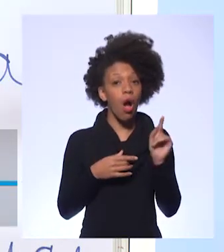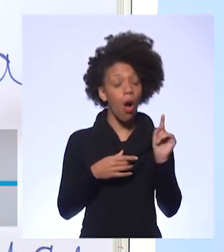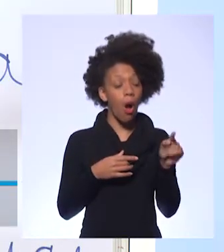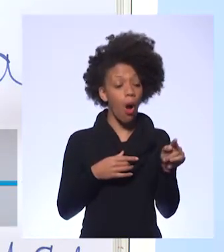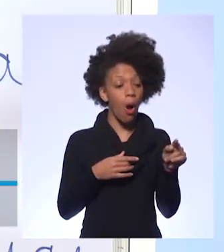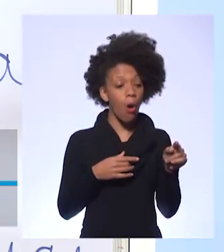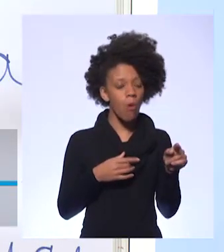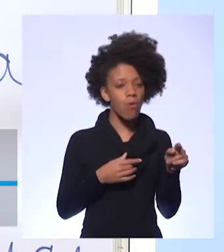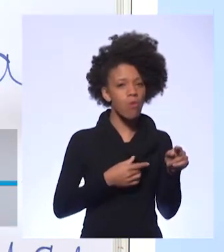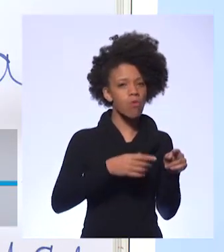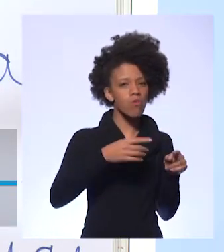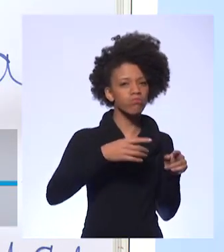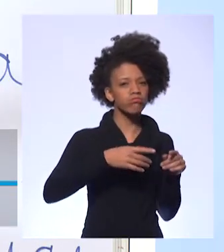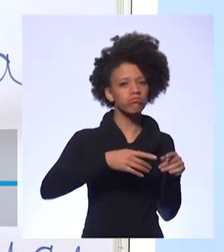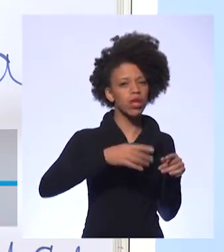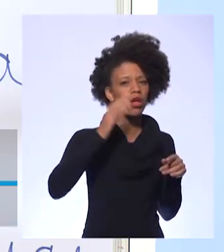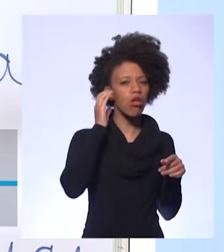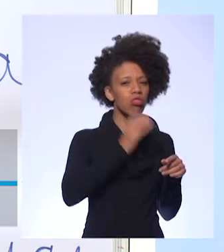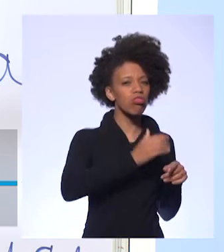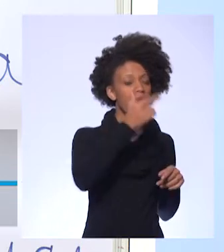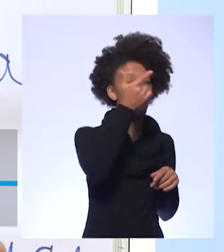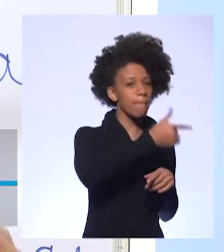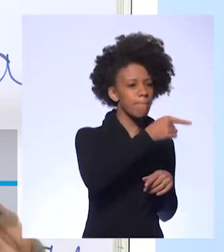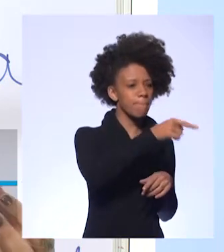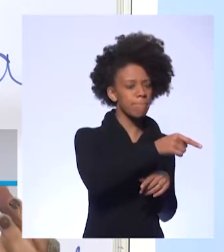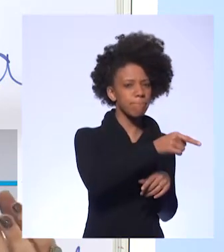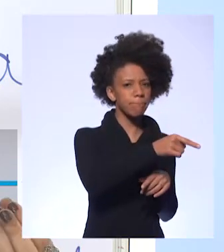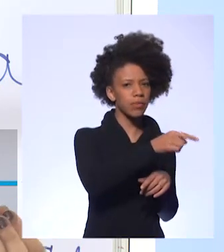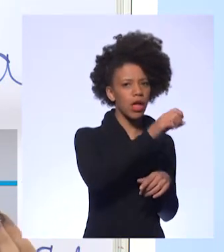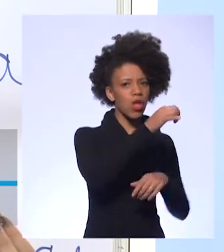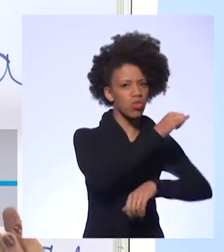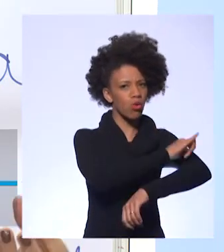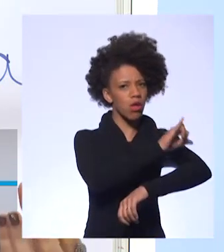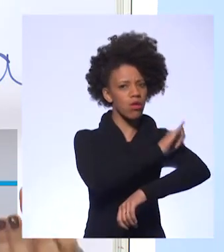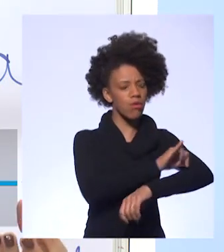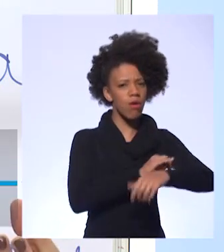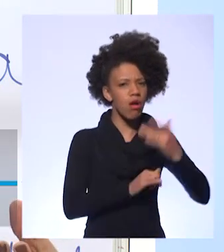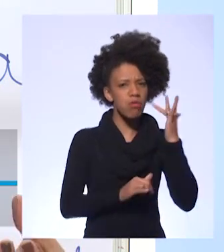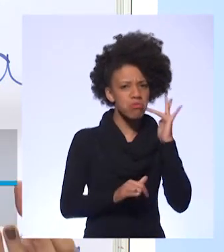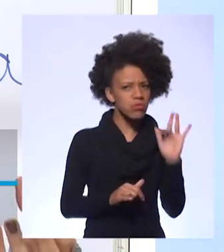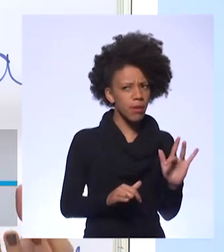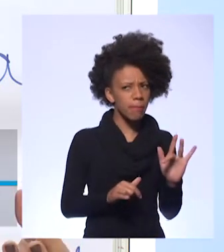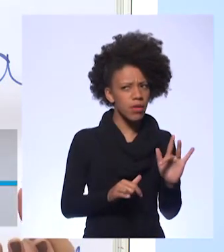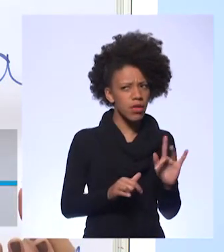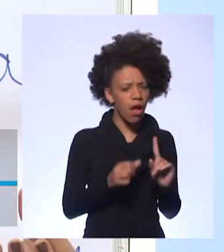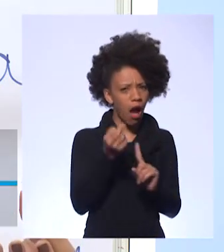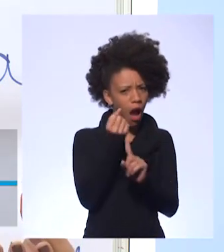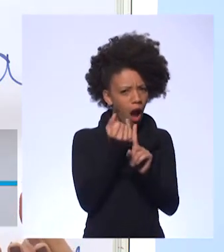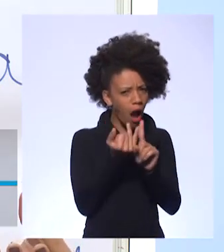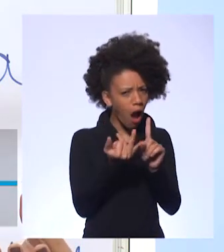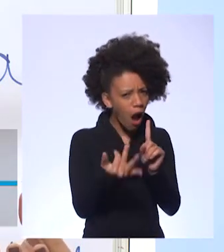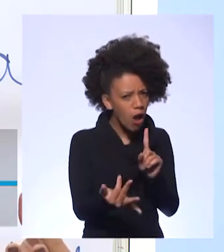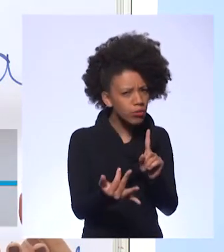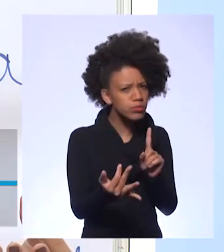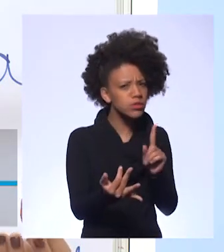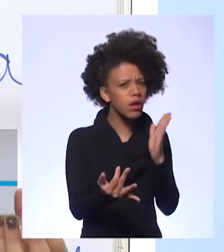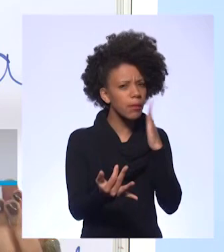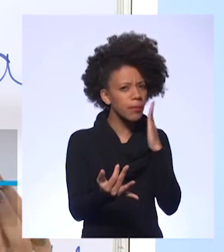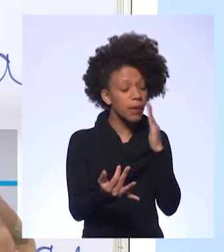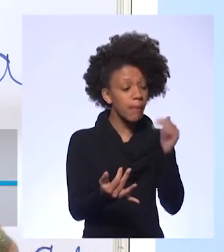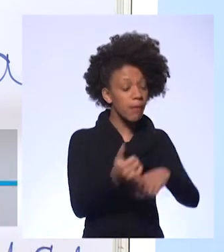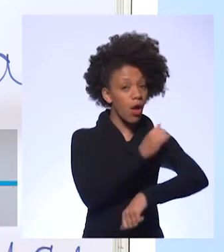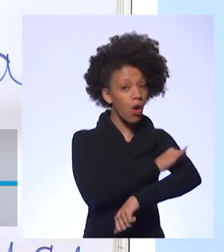então ele não sabia o que tava acontecendo leva alguns meses para que o exército saia lá do do Rio de Janeiro